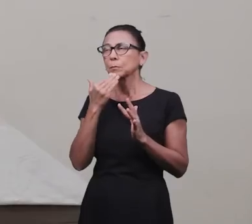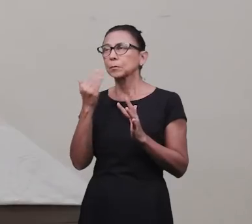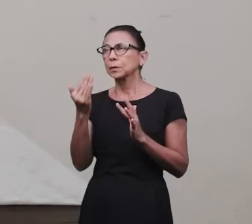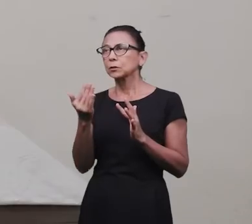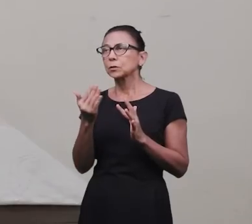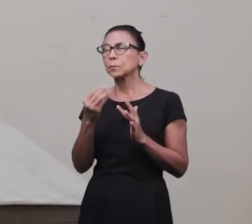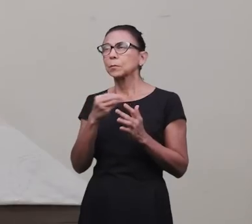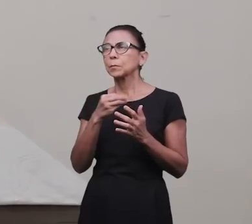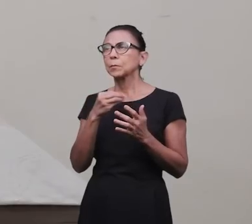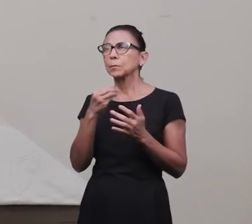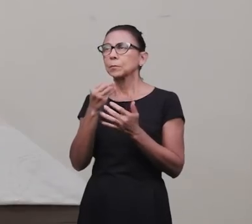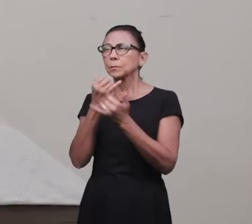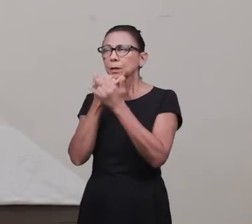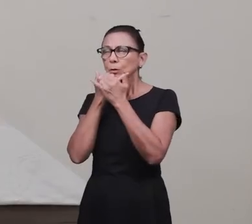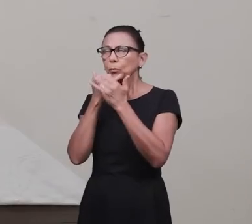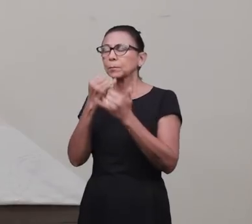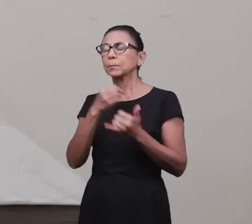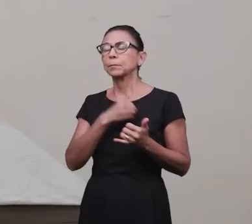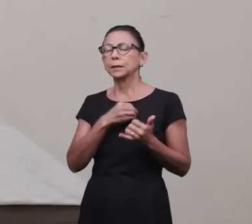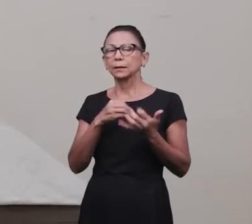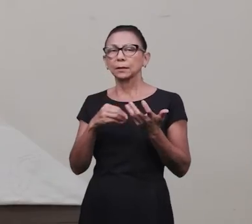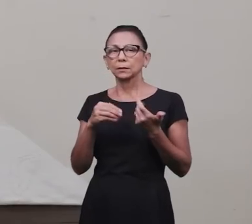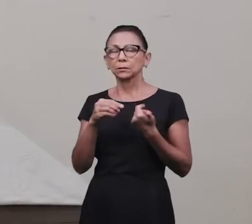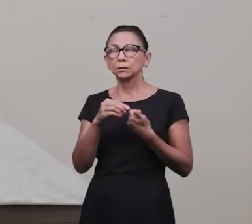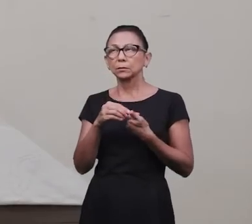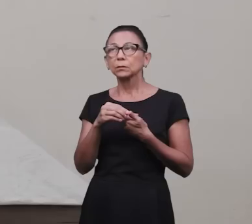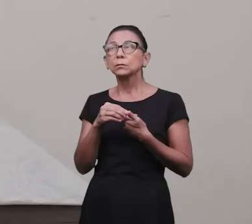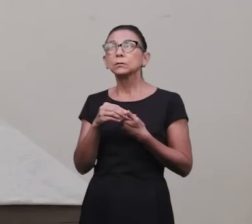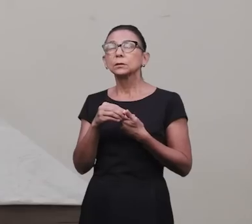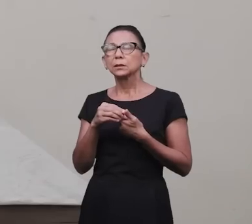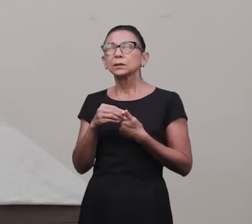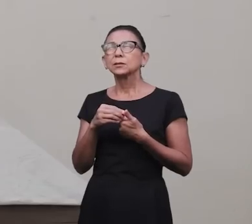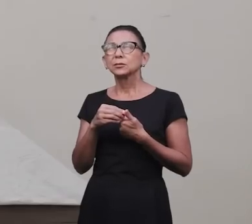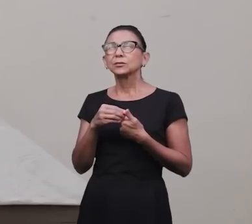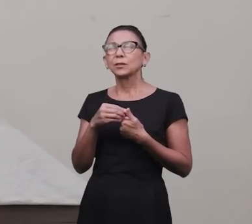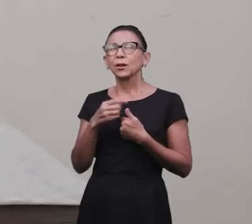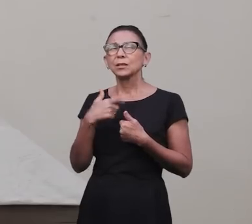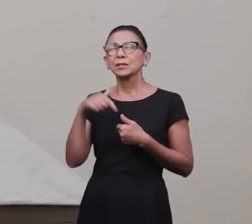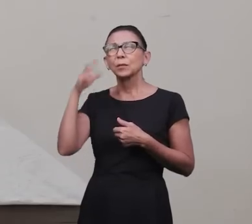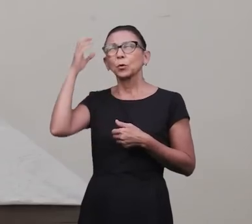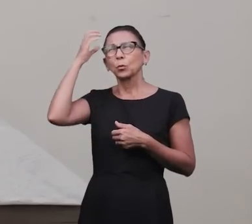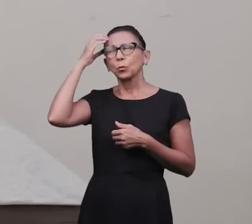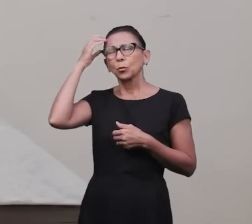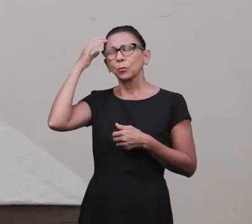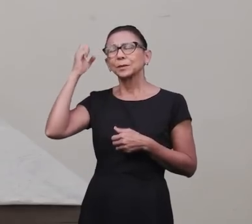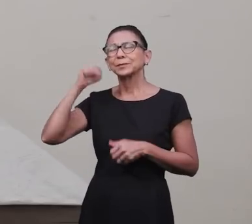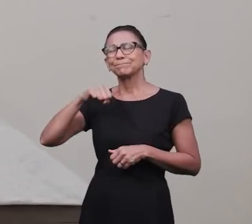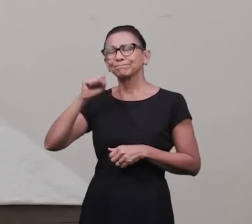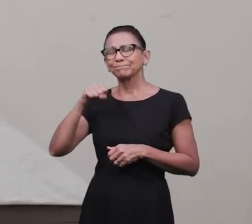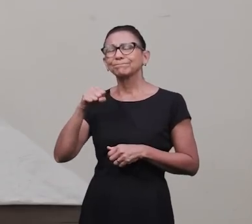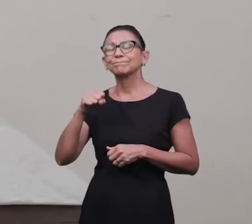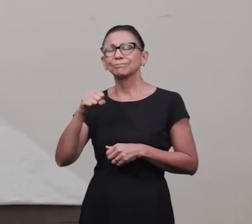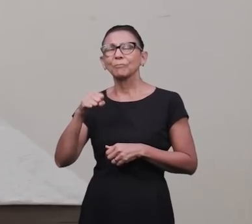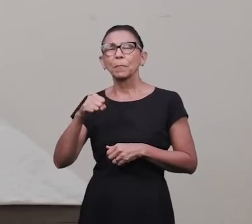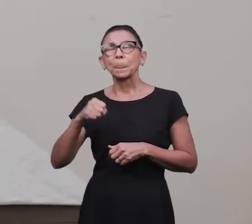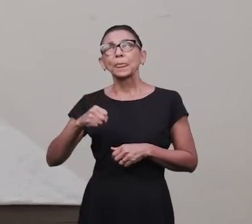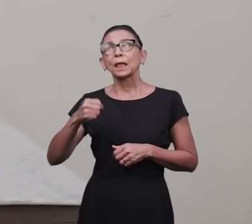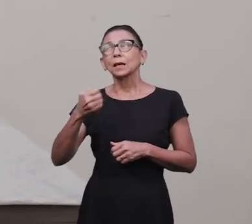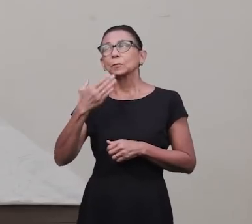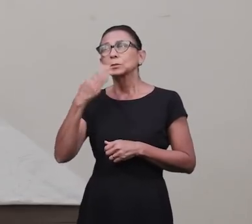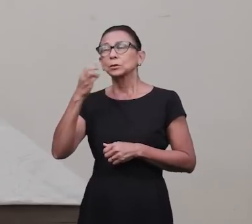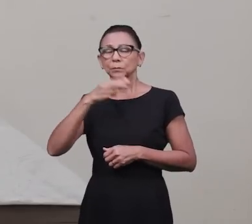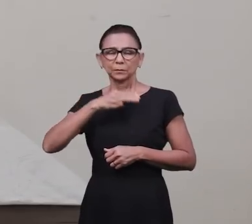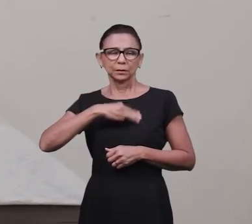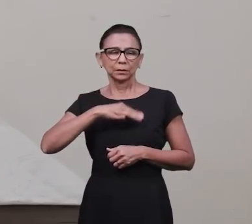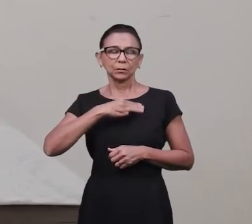nossos pecados. Confessamos as nossas culpas ao Senhor. E sabemos que Tu és misericordioso,